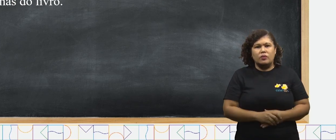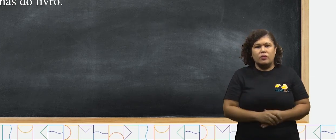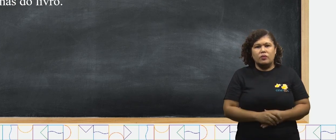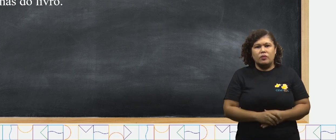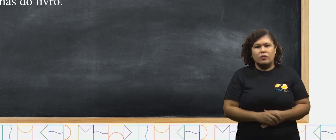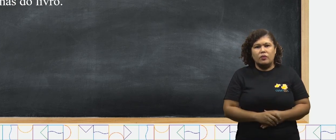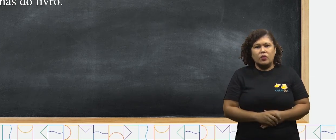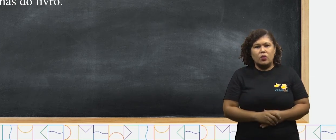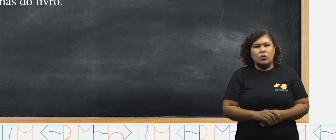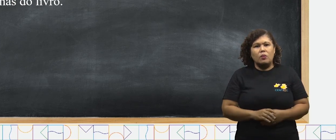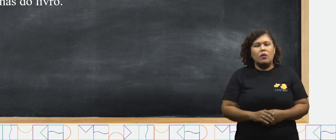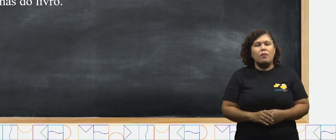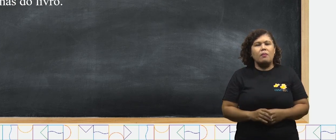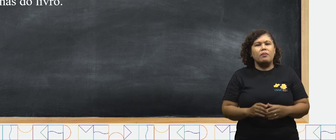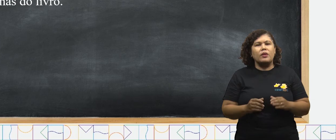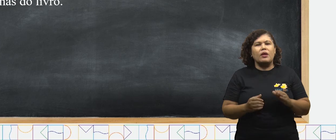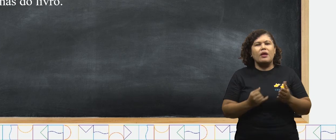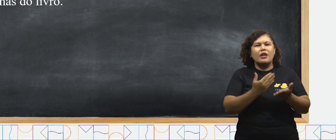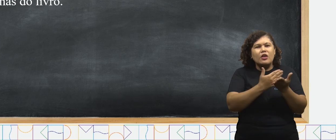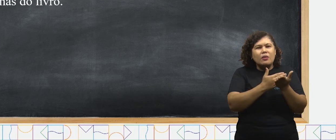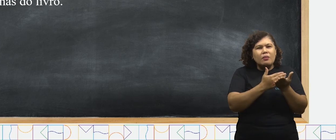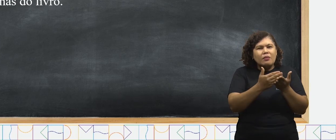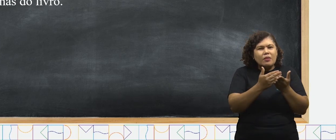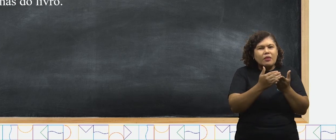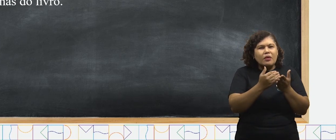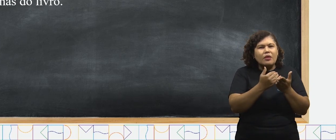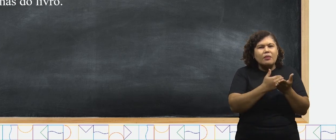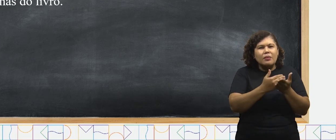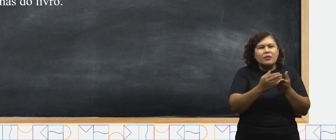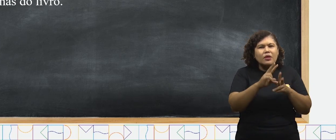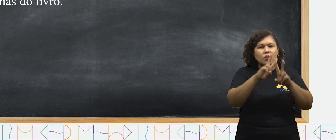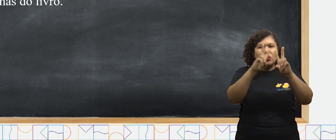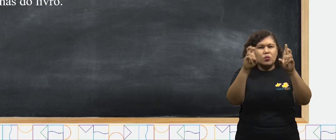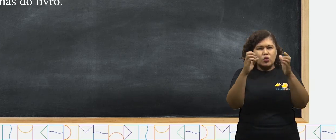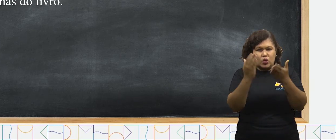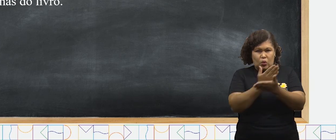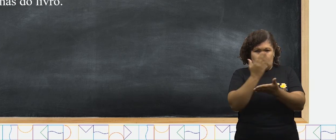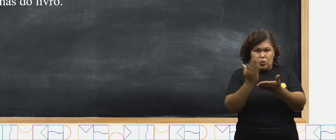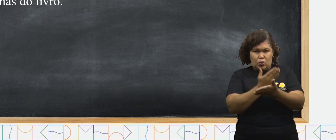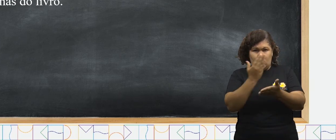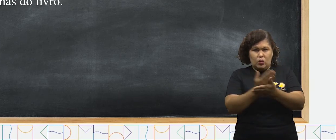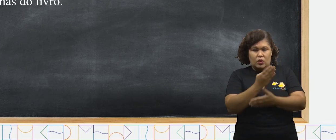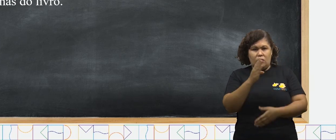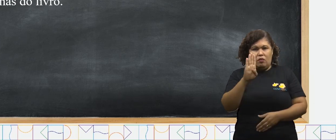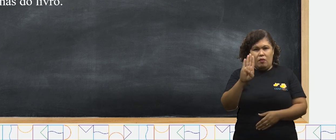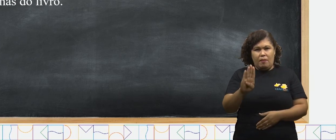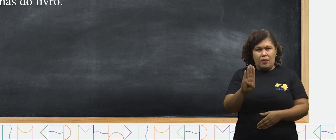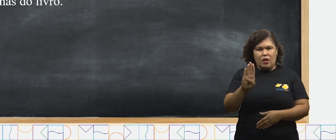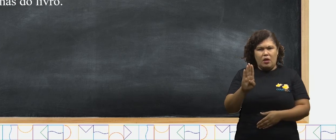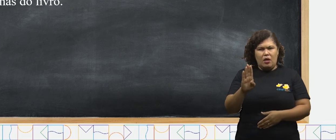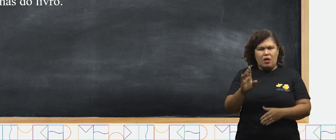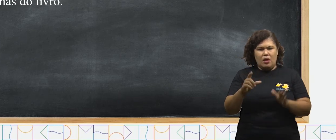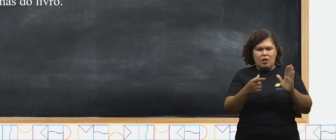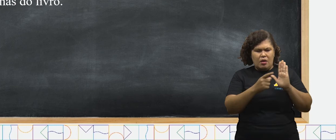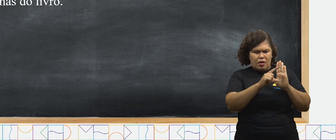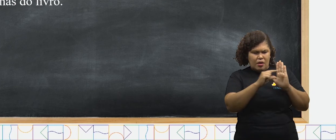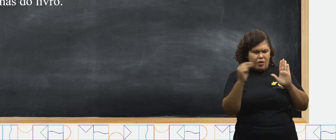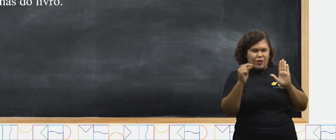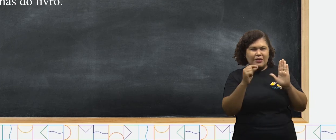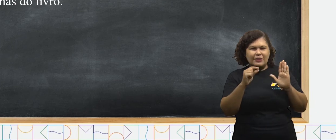é sobre a apresentação do título do livro. Letra B. Identificação